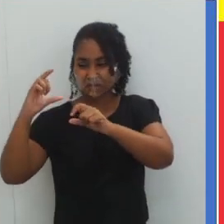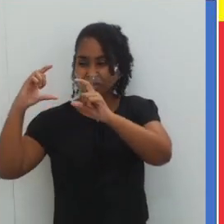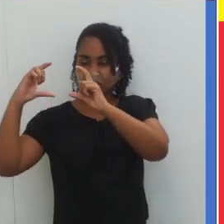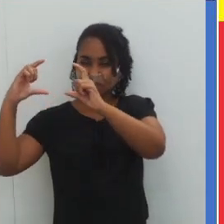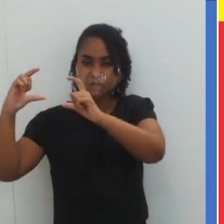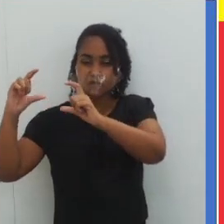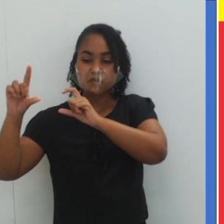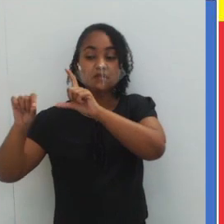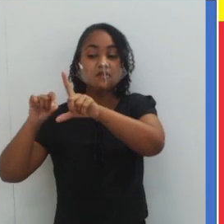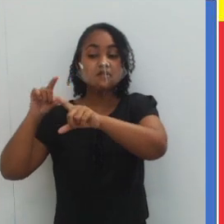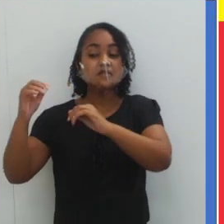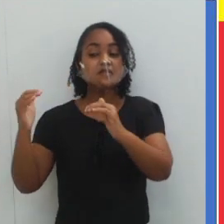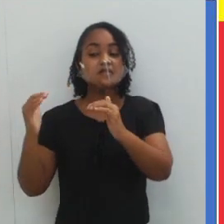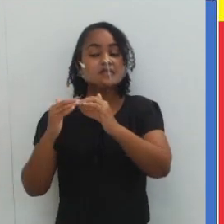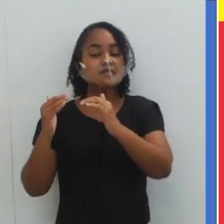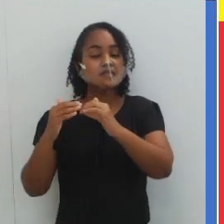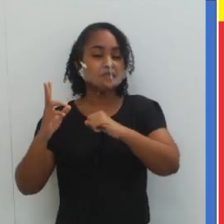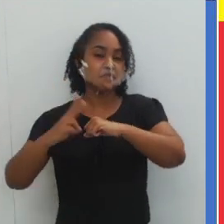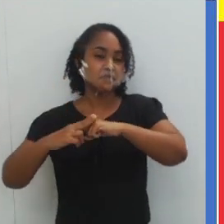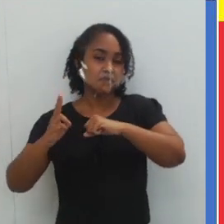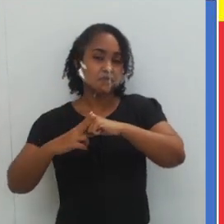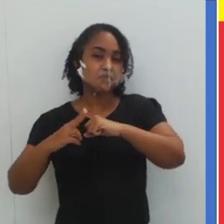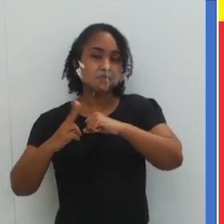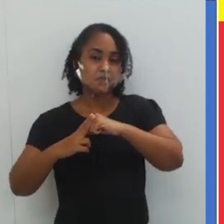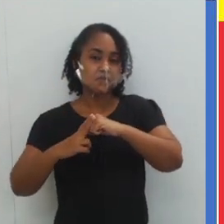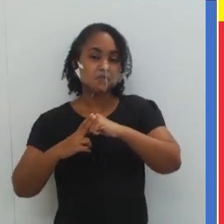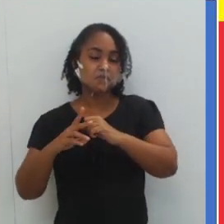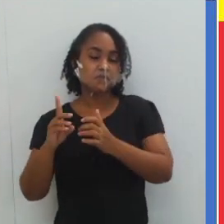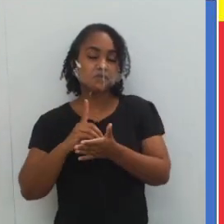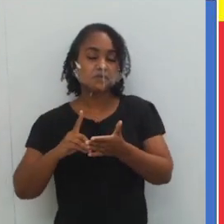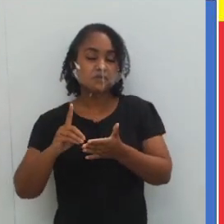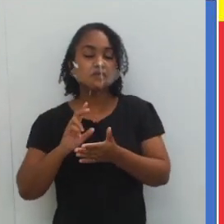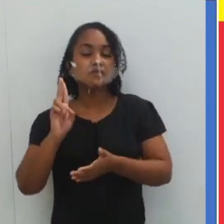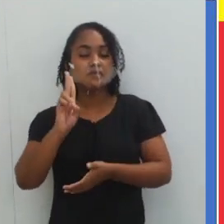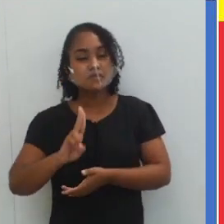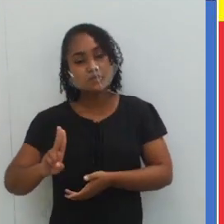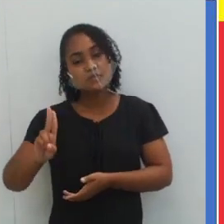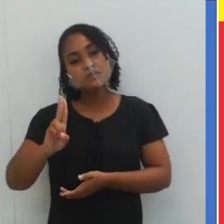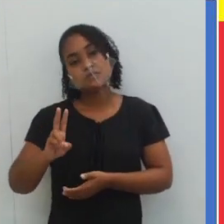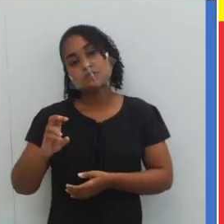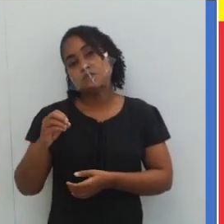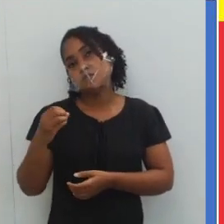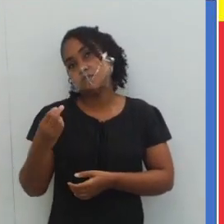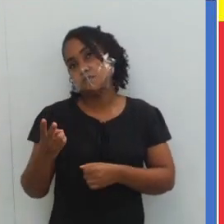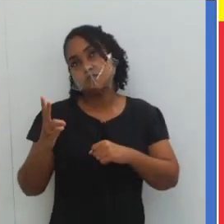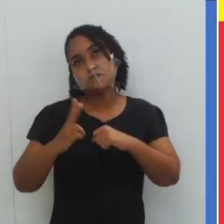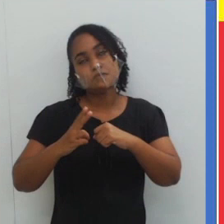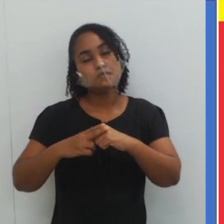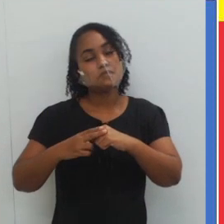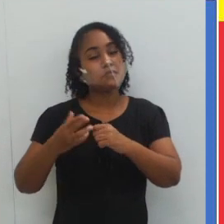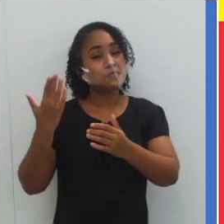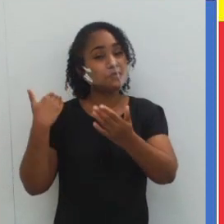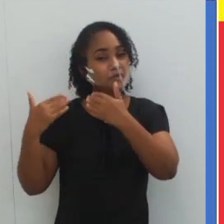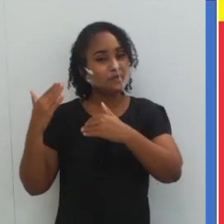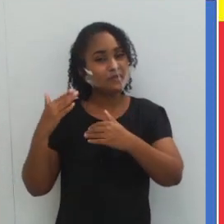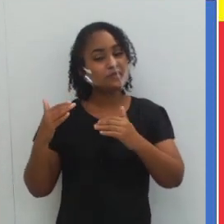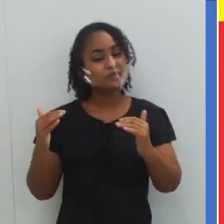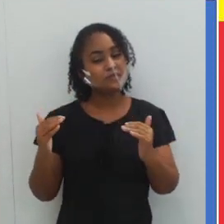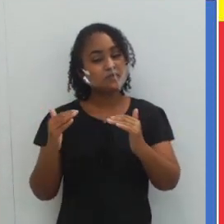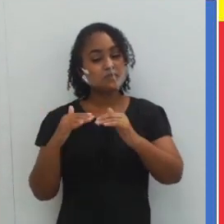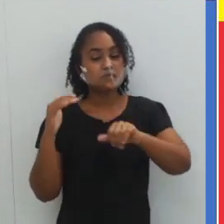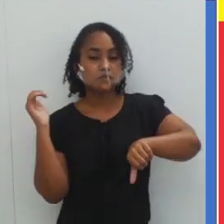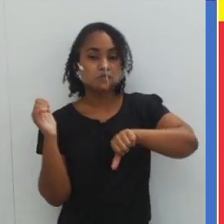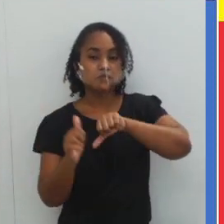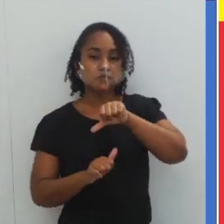em branco, você pode escolher algum verbo aí no dicionário ou verbos de exemplos anteriores